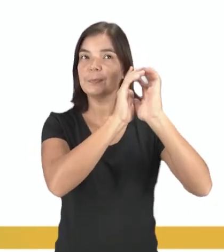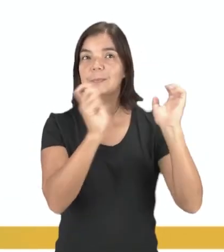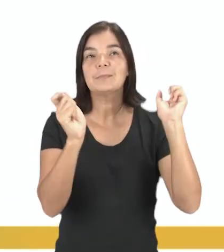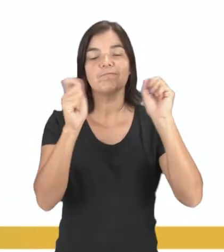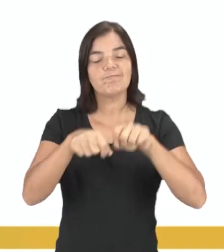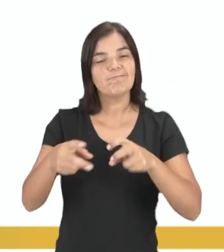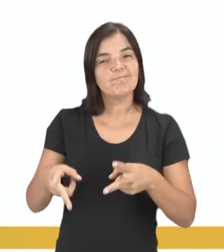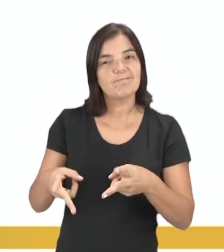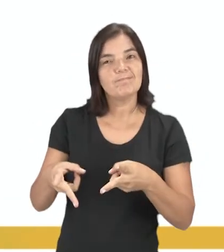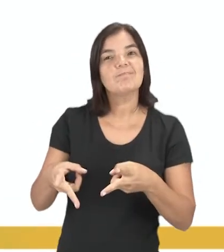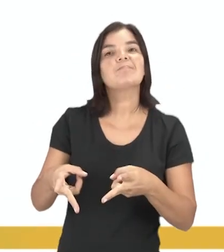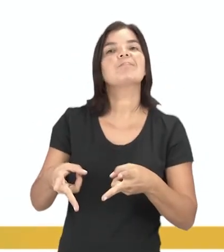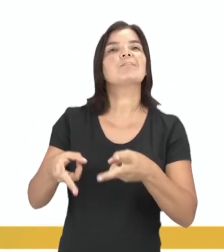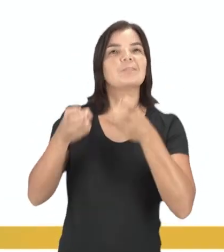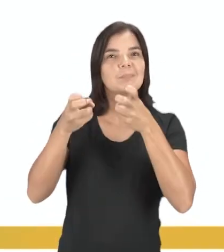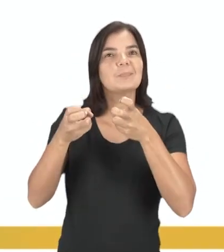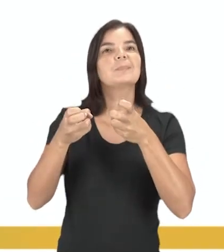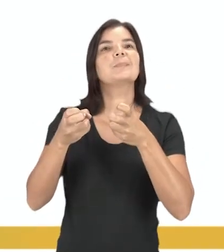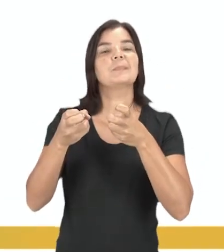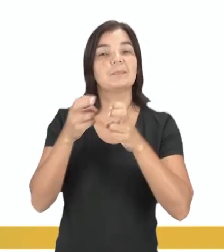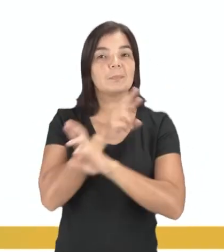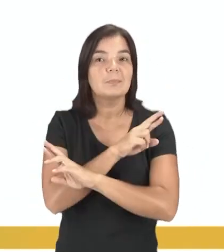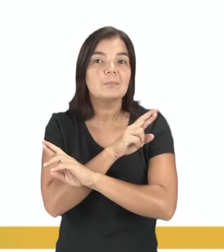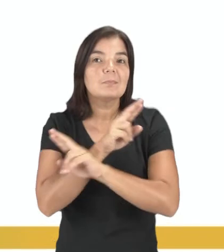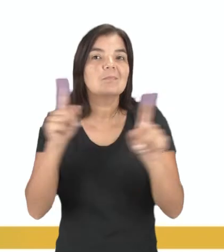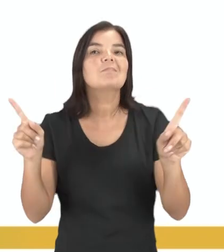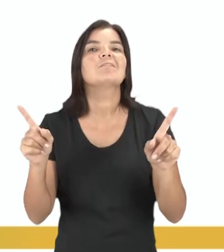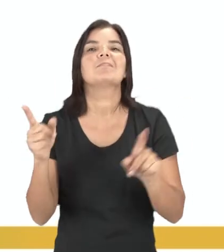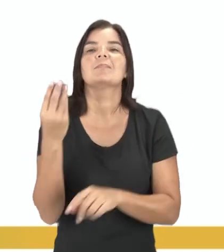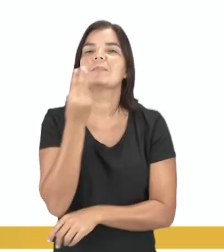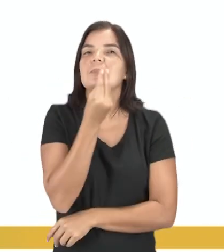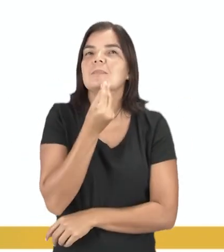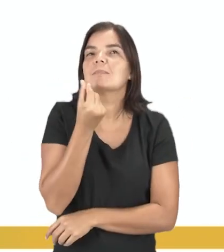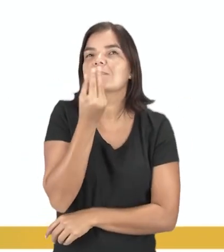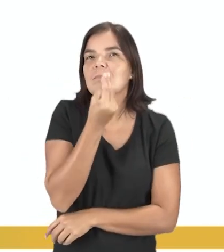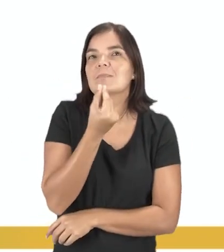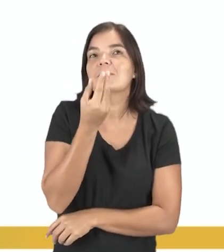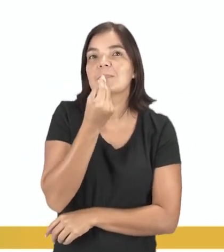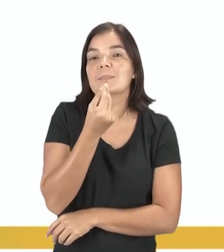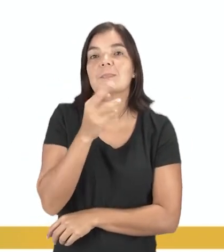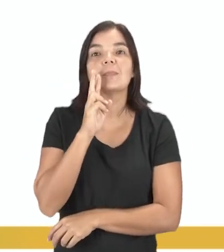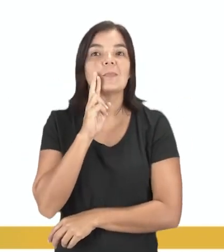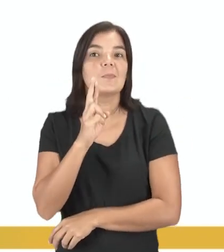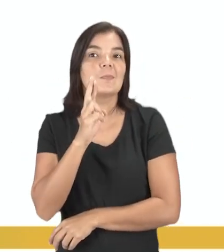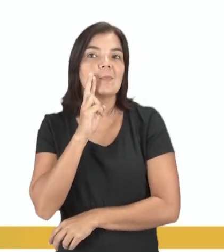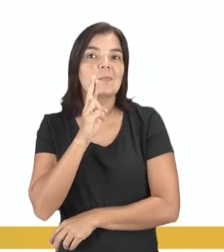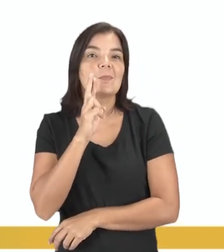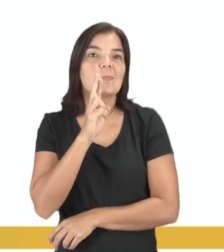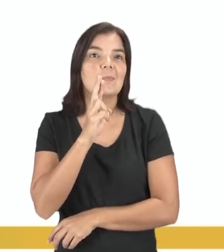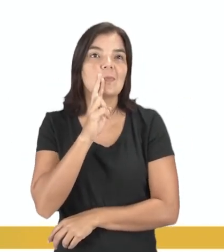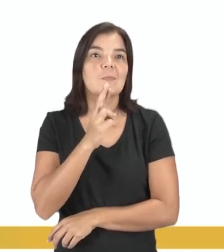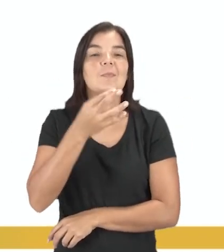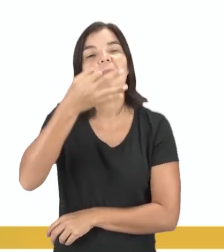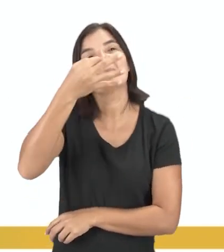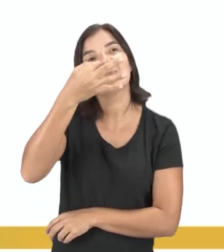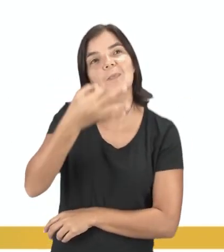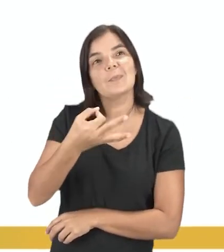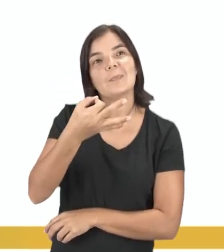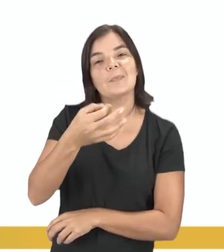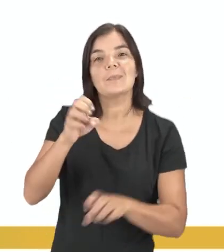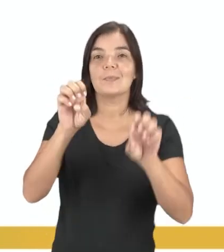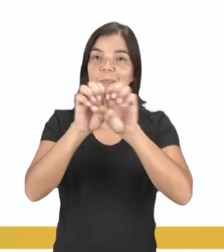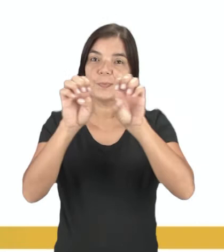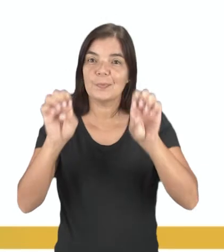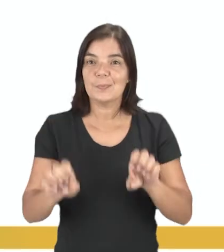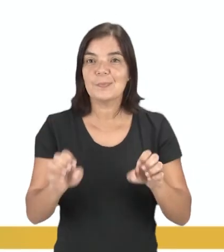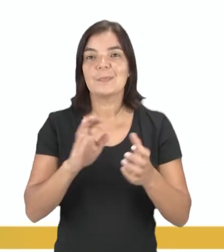neurais, que são capazes de perceber os diferentes sabores. Indique corretamente o nome